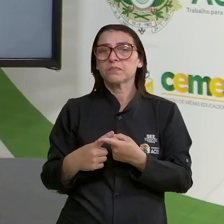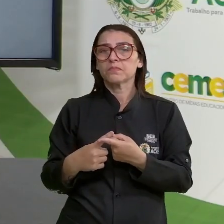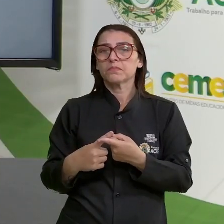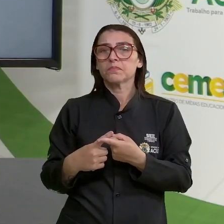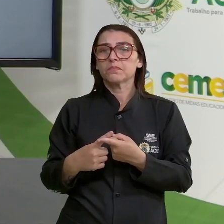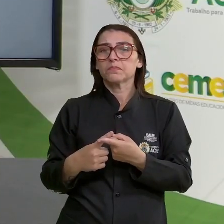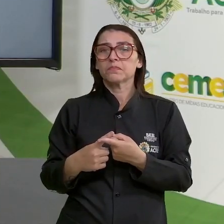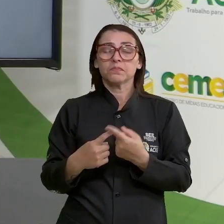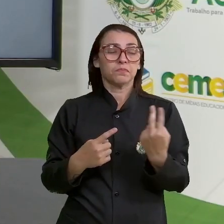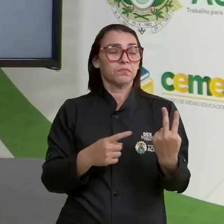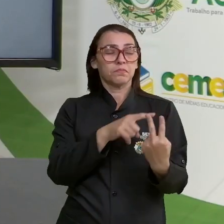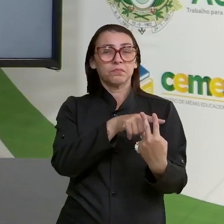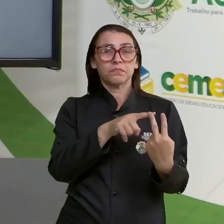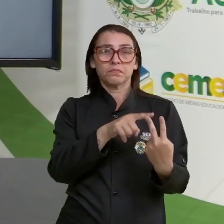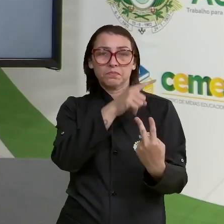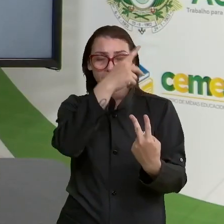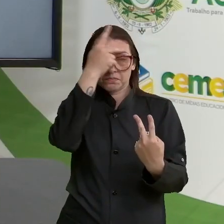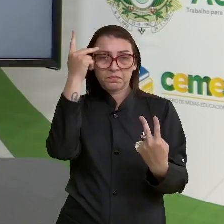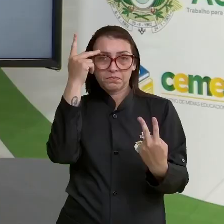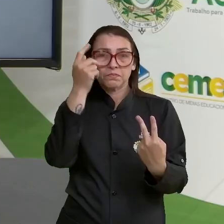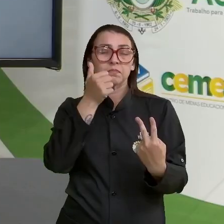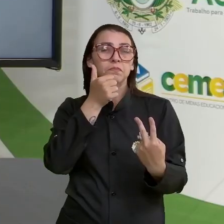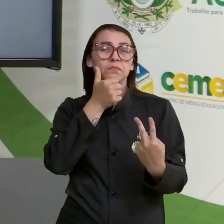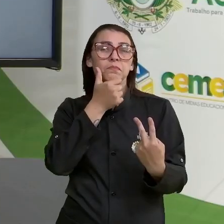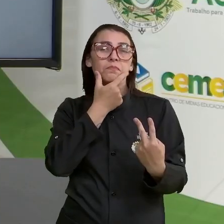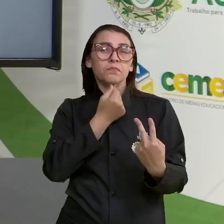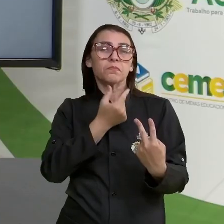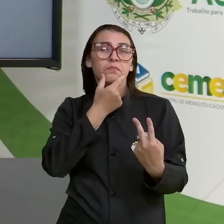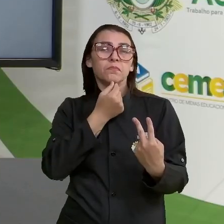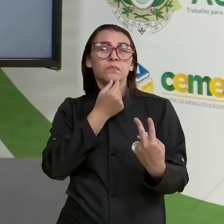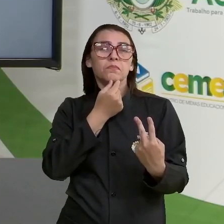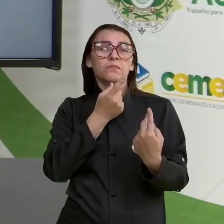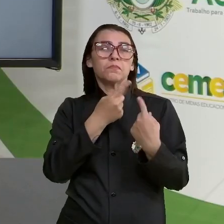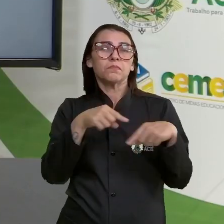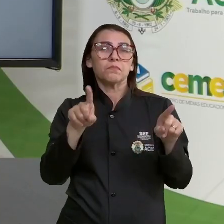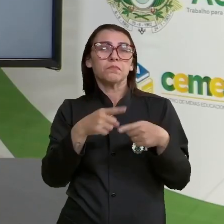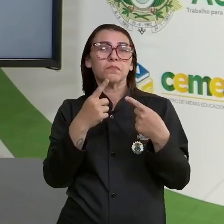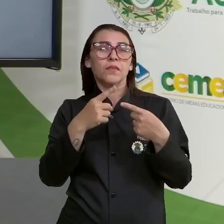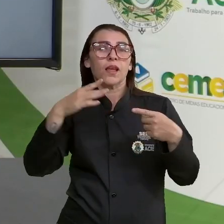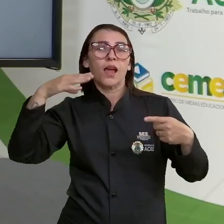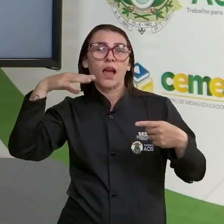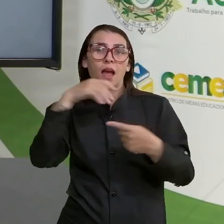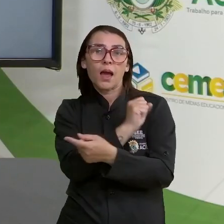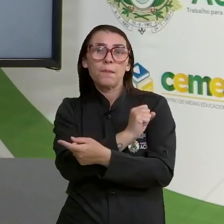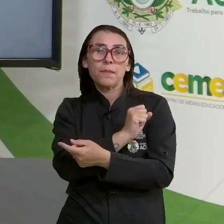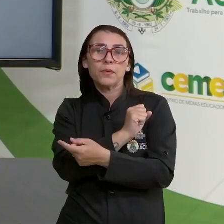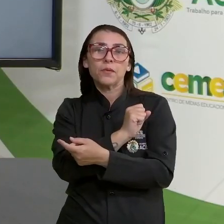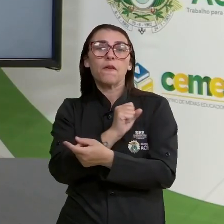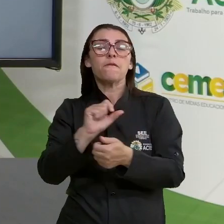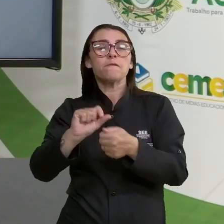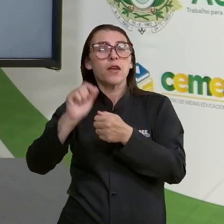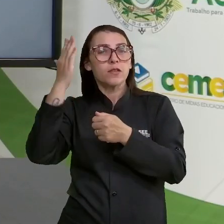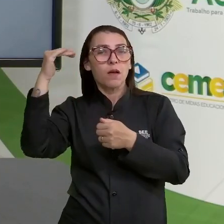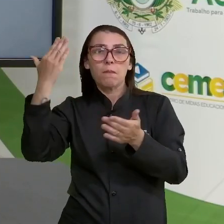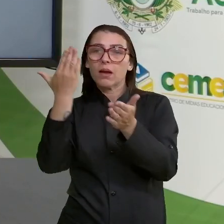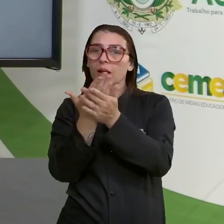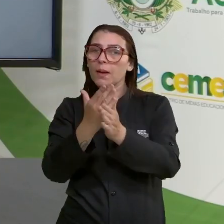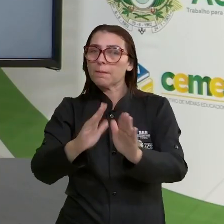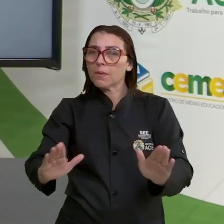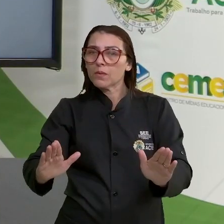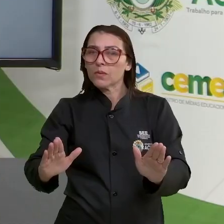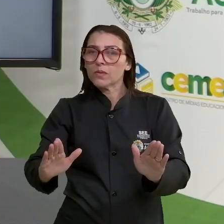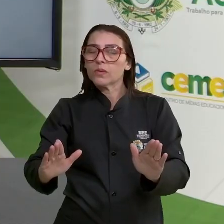uma dupla, ou então fulano de tal, um cantor, foi de uma forma tão passageira. Por que eles era